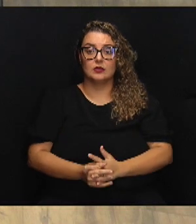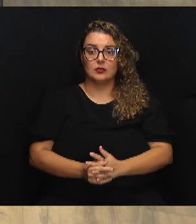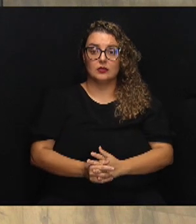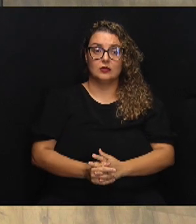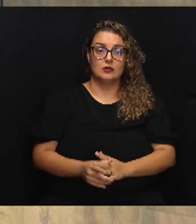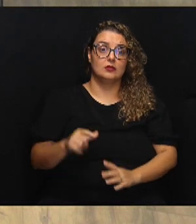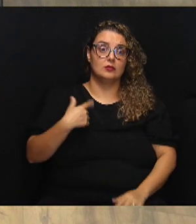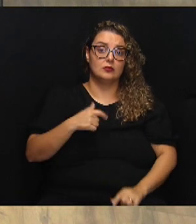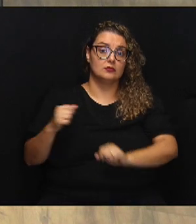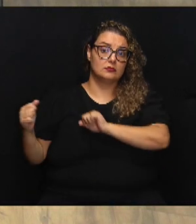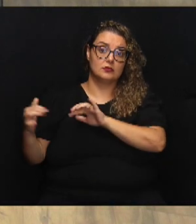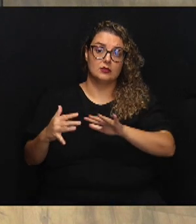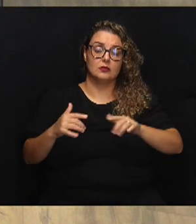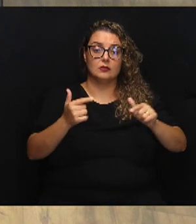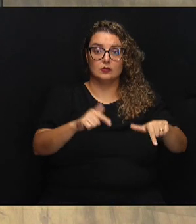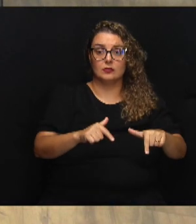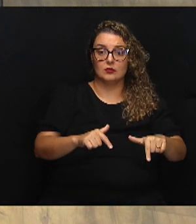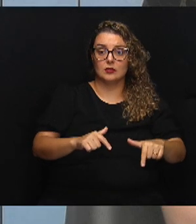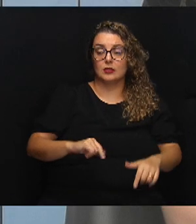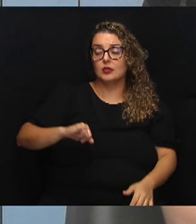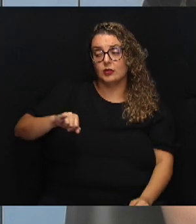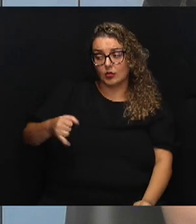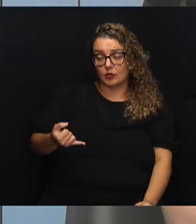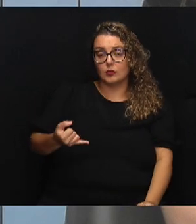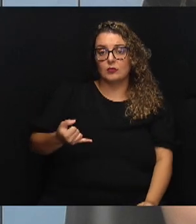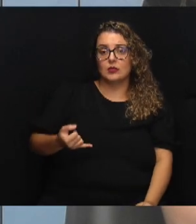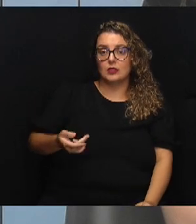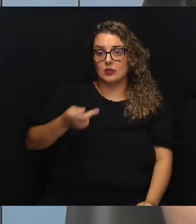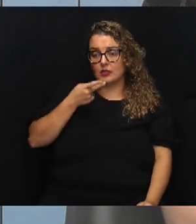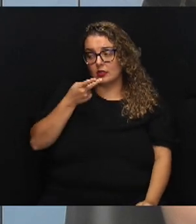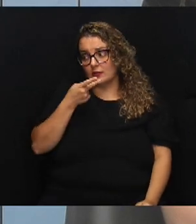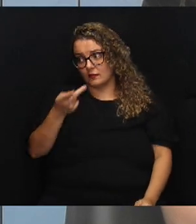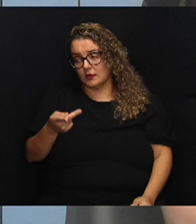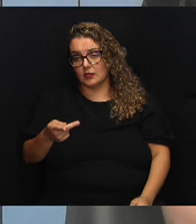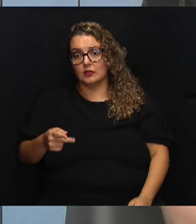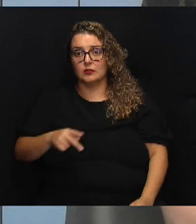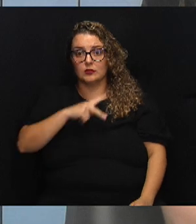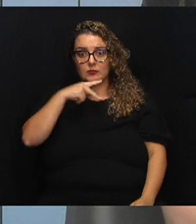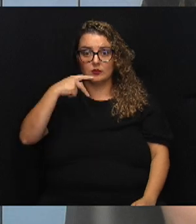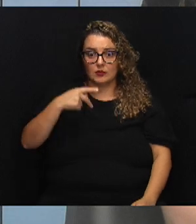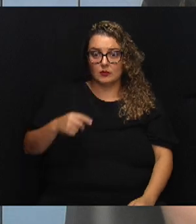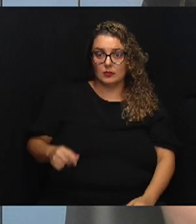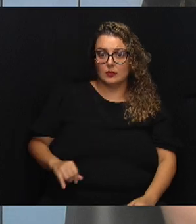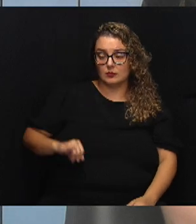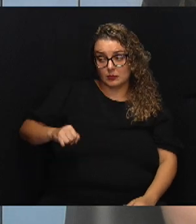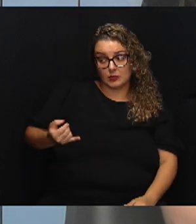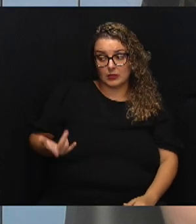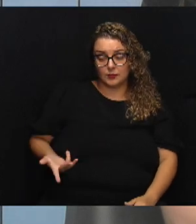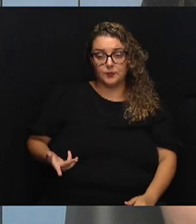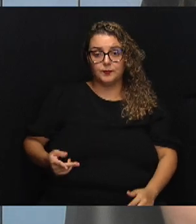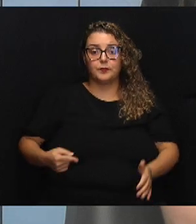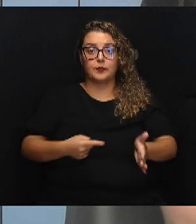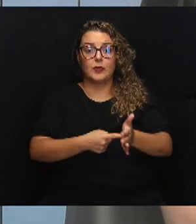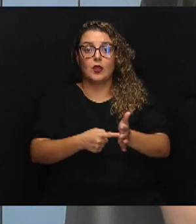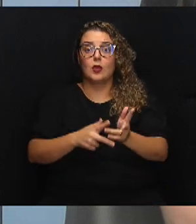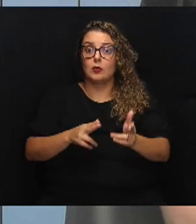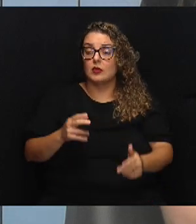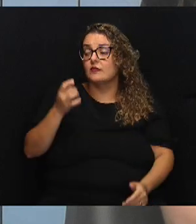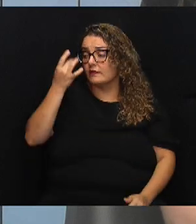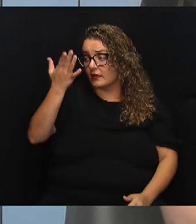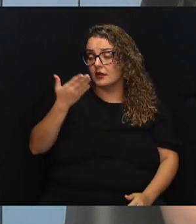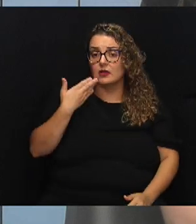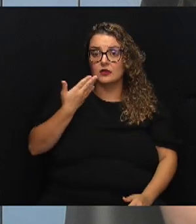acabou invadindo. E queria aproveitar o gancho da primeira fala do Permínio sobre as denúncias. Como é mais fácil hoje, né? A pessoa,